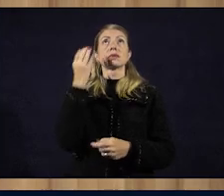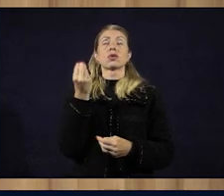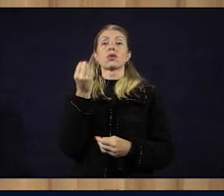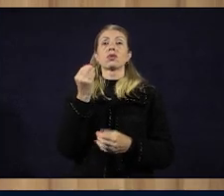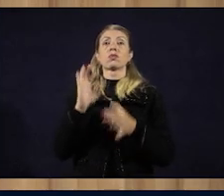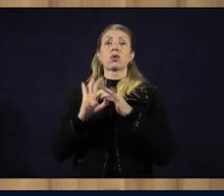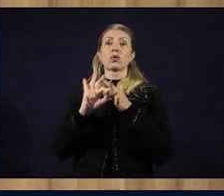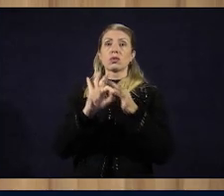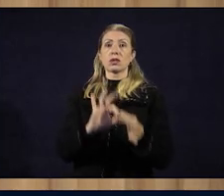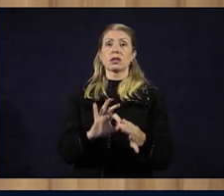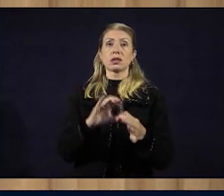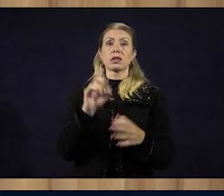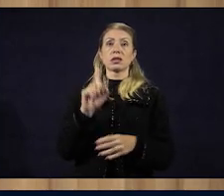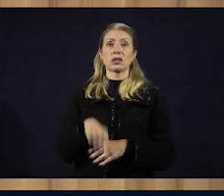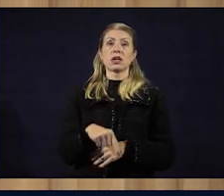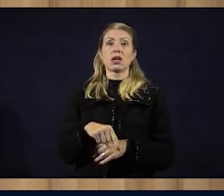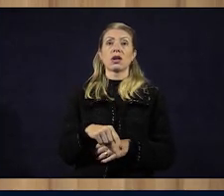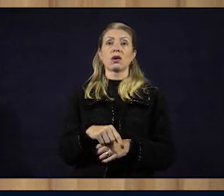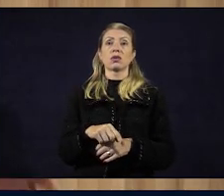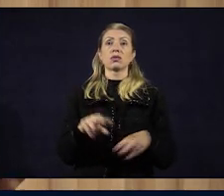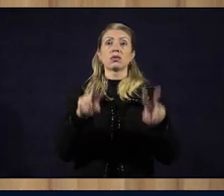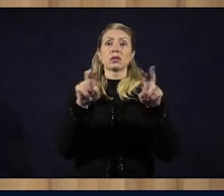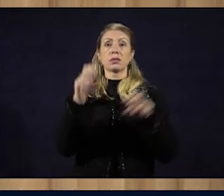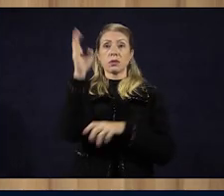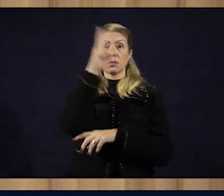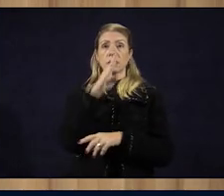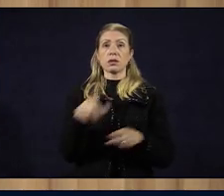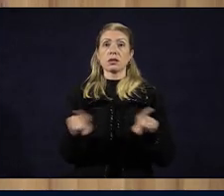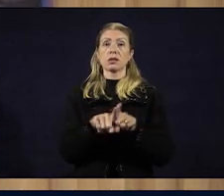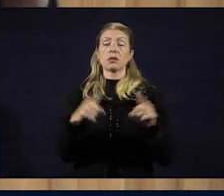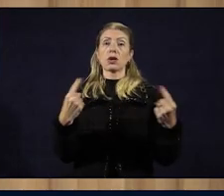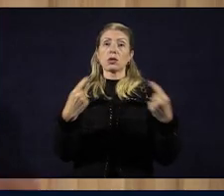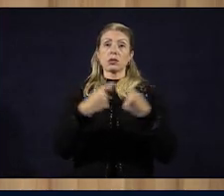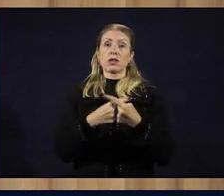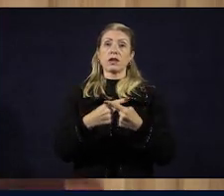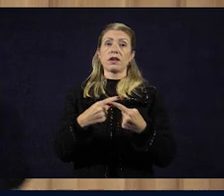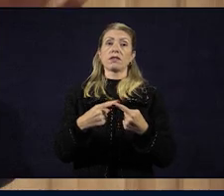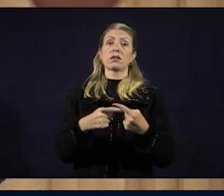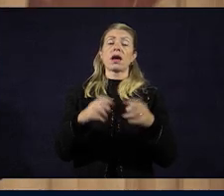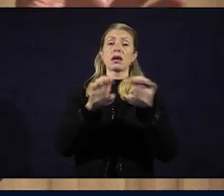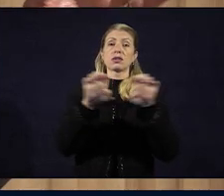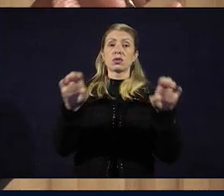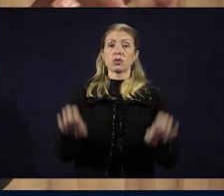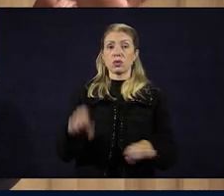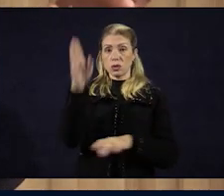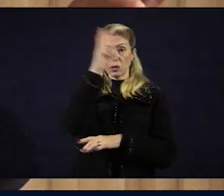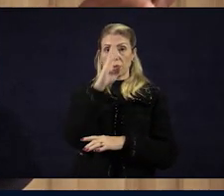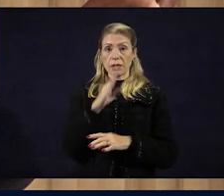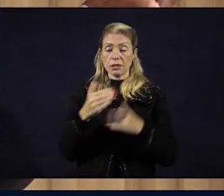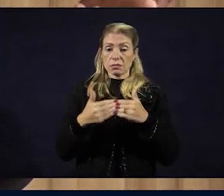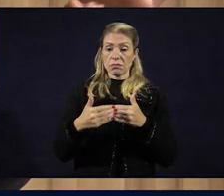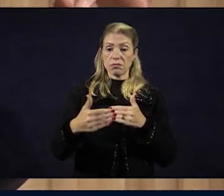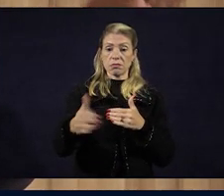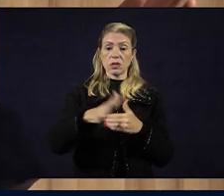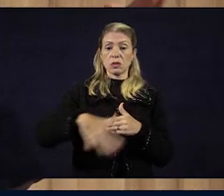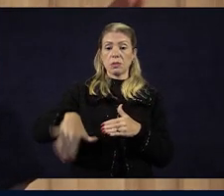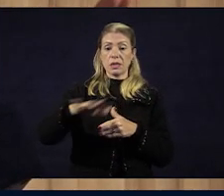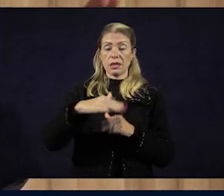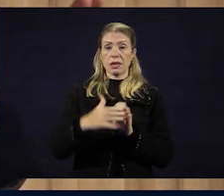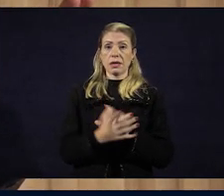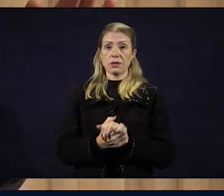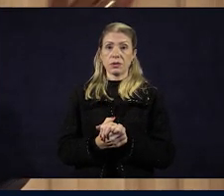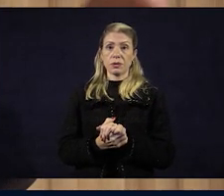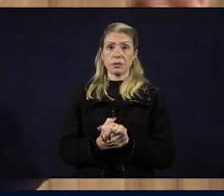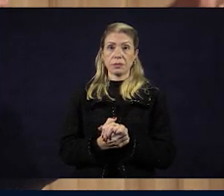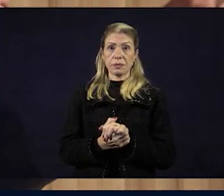você falou, que é o custo Brasil, e o outro é a competitividade da infraestrutura brasileira frente aos mercados. Lembrando